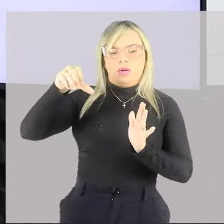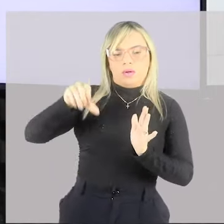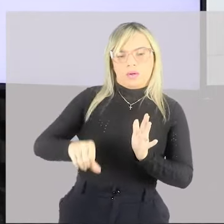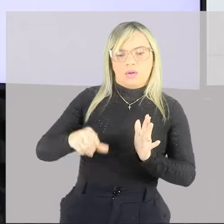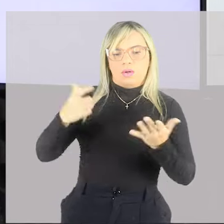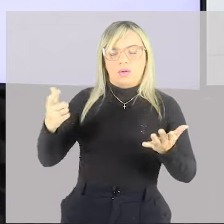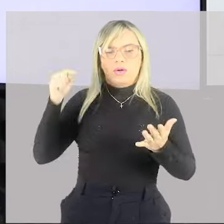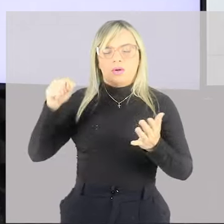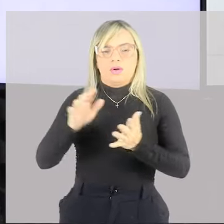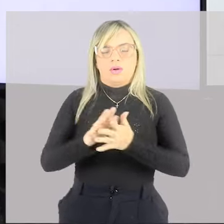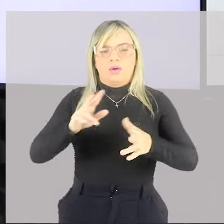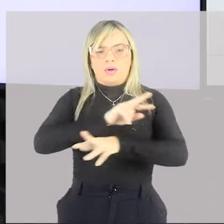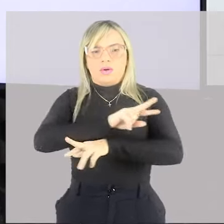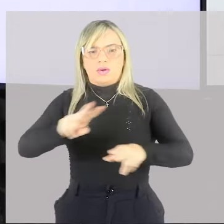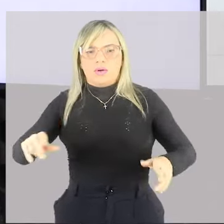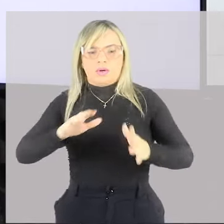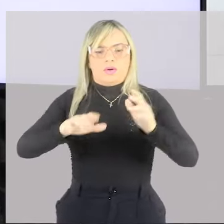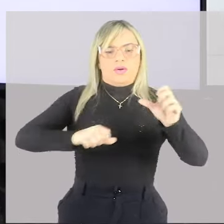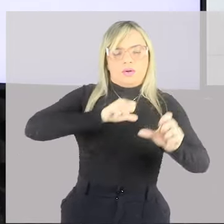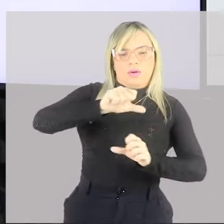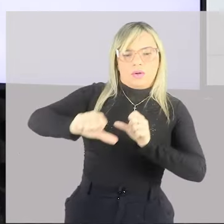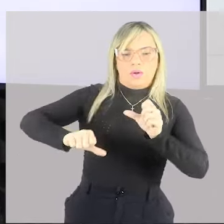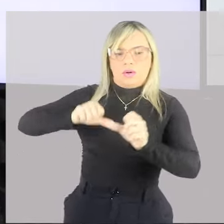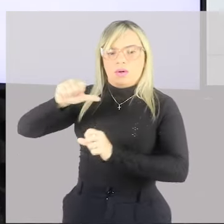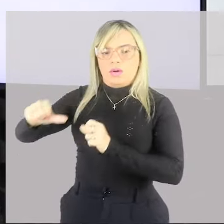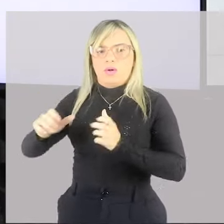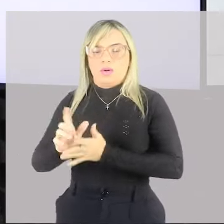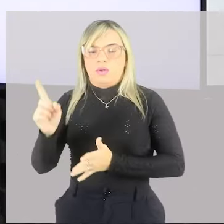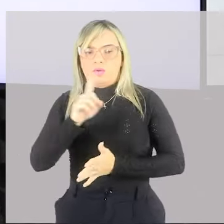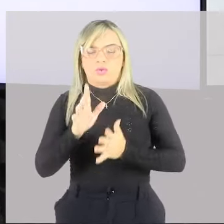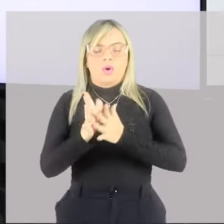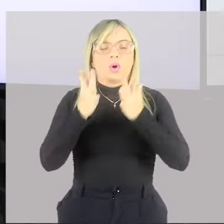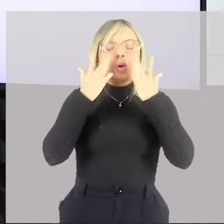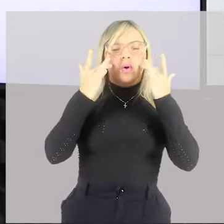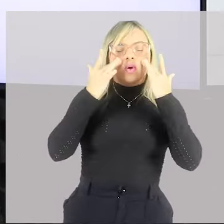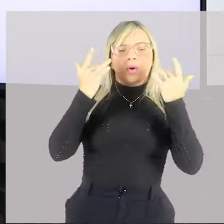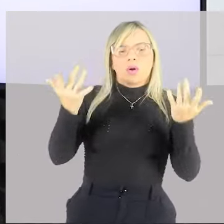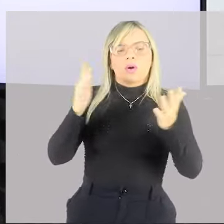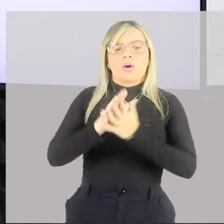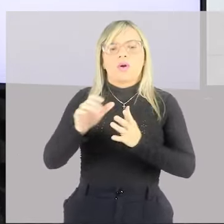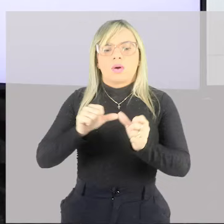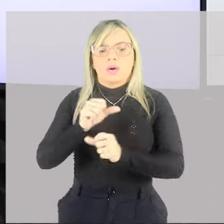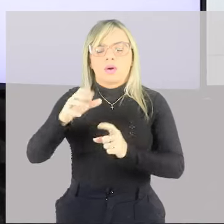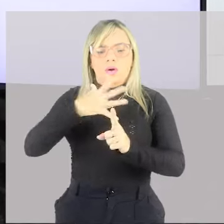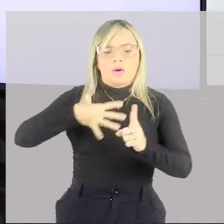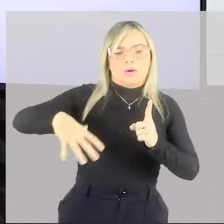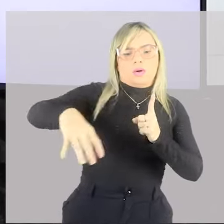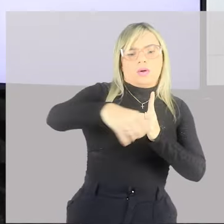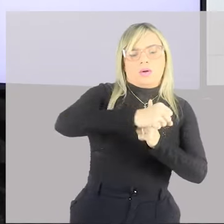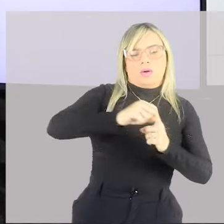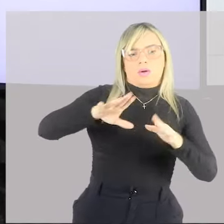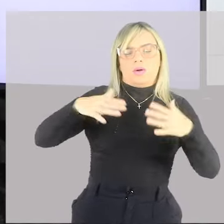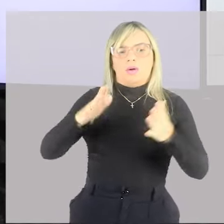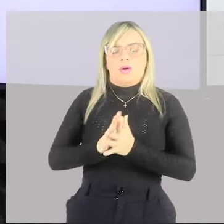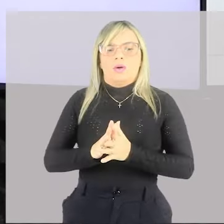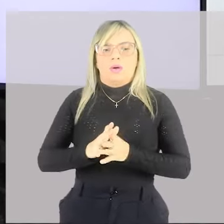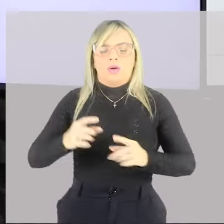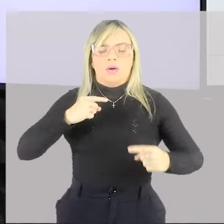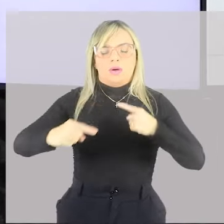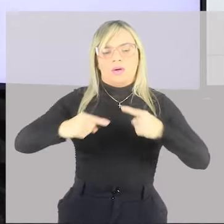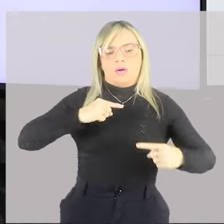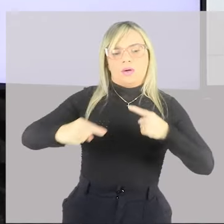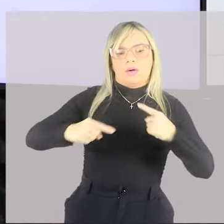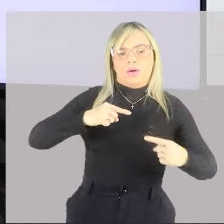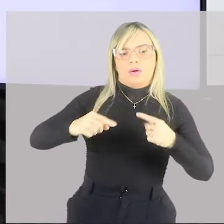século de inúmeras mudanças não só na arte mas mudanças sociais mudanças políticas